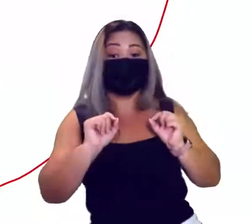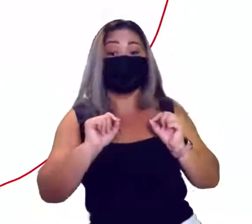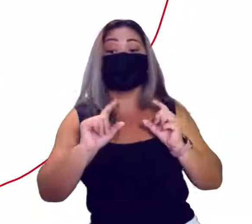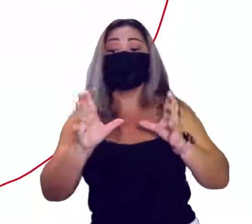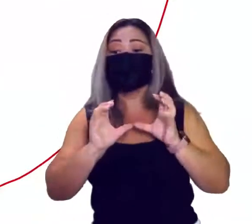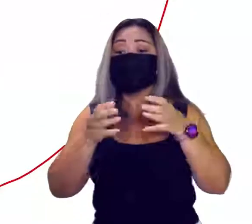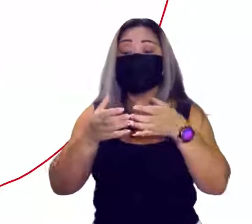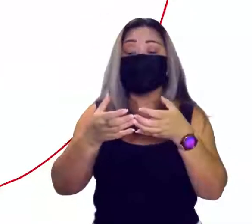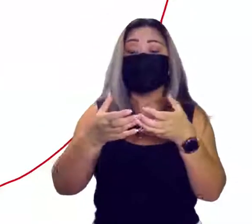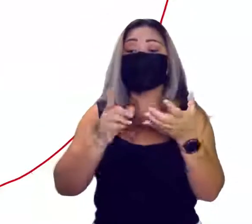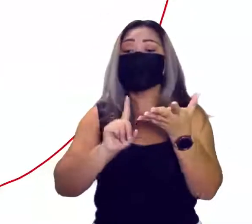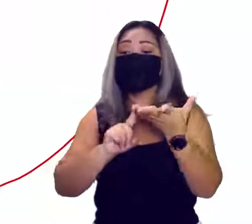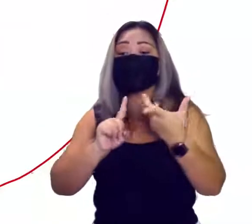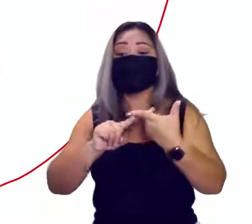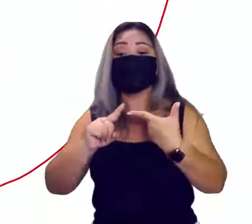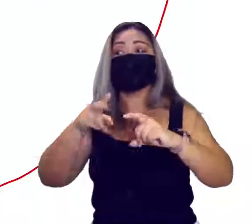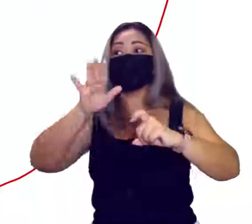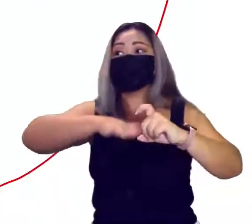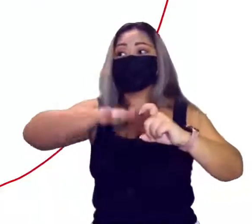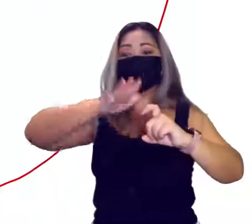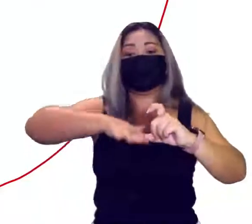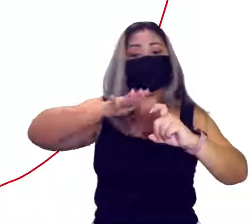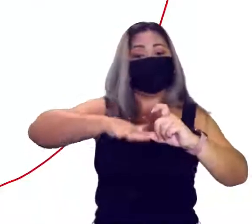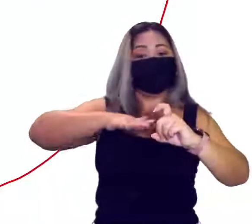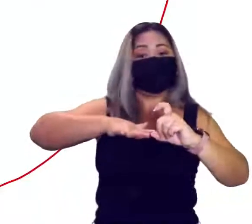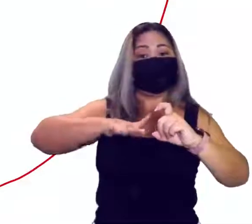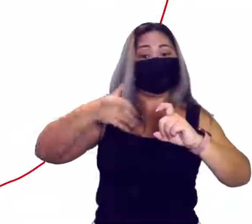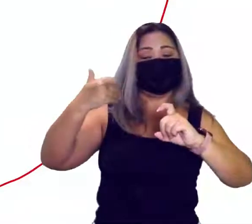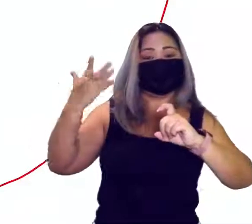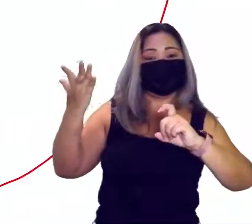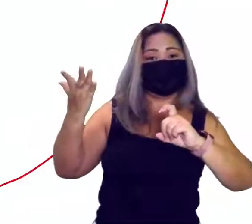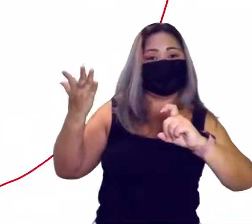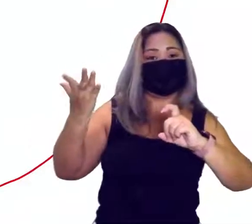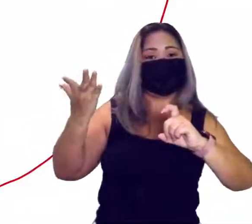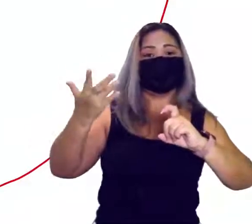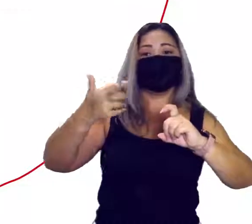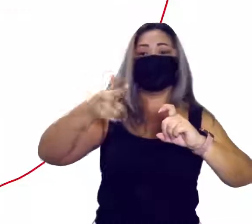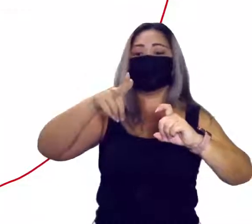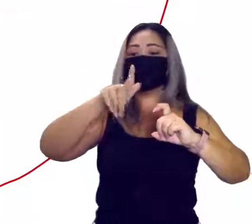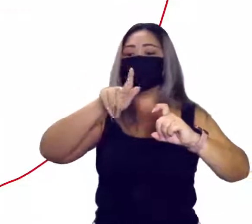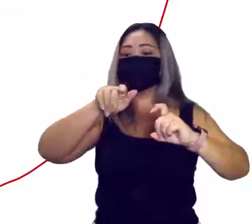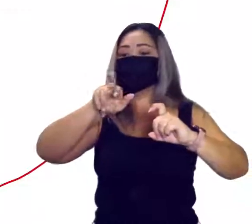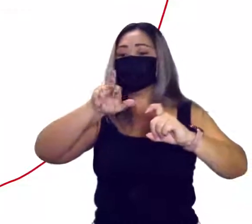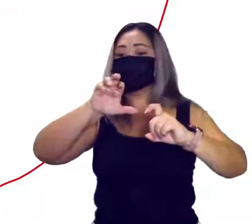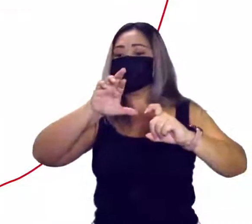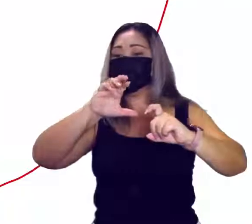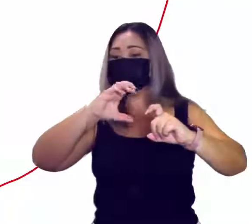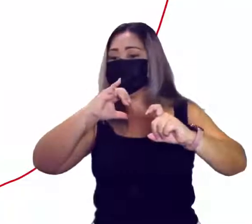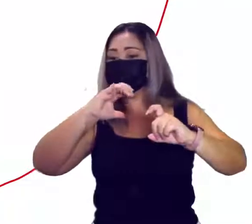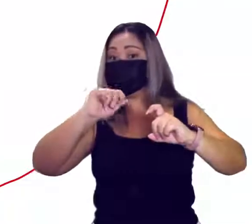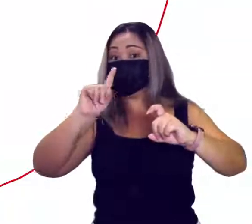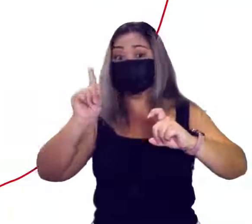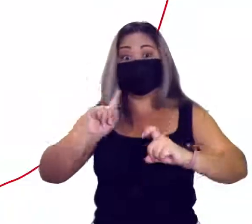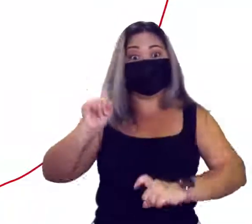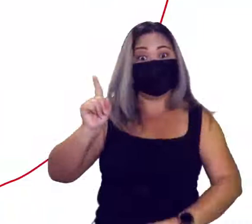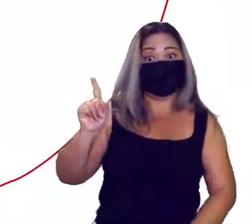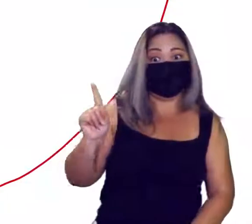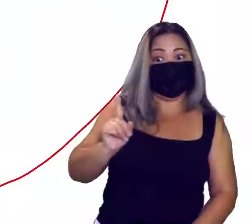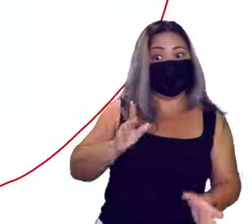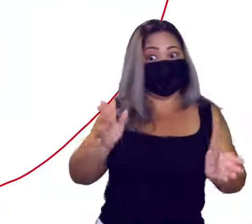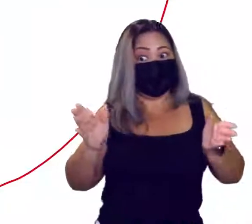é o conjunto de mitos, tá? A Grécia Antiga, eu estou no meio. Eu não sou o Zeus, né?